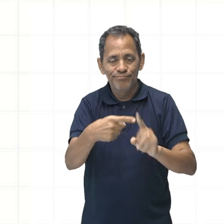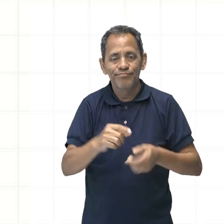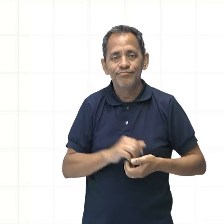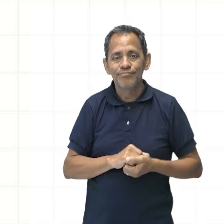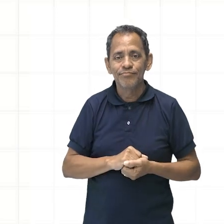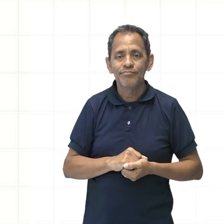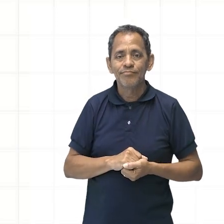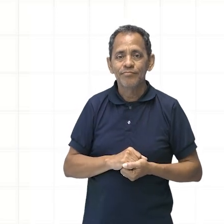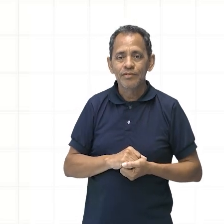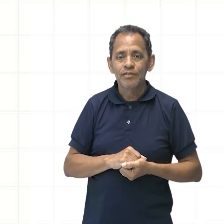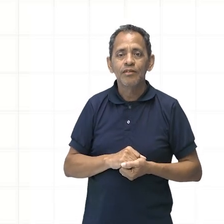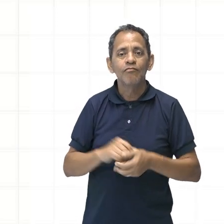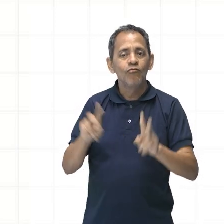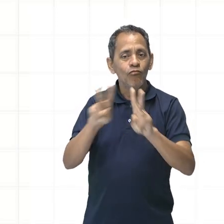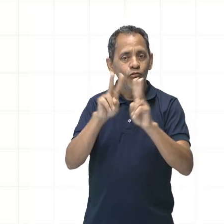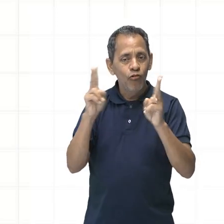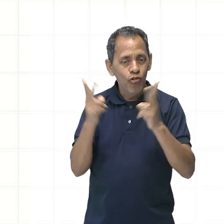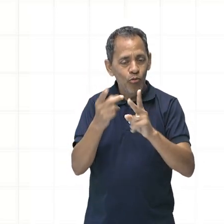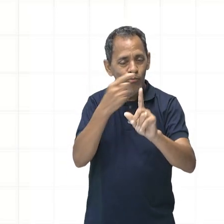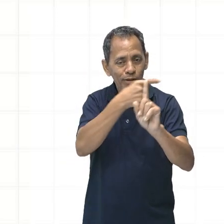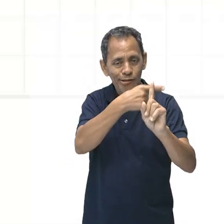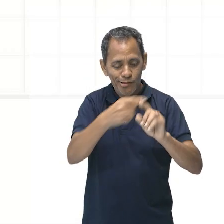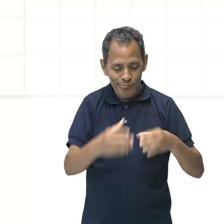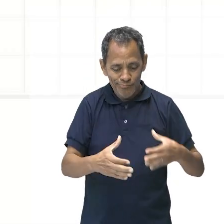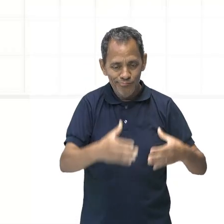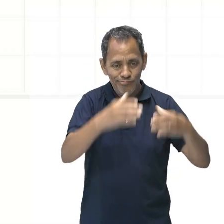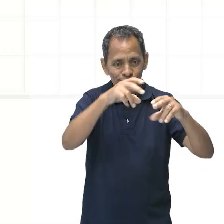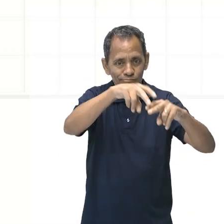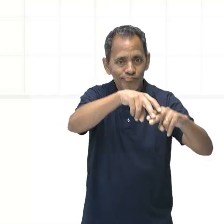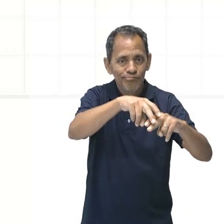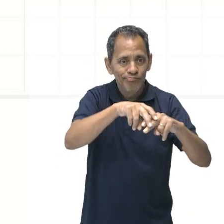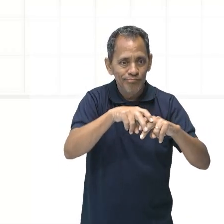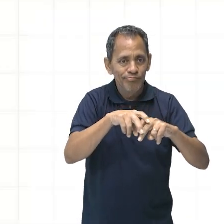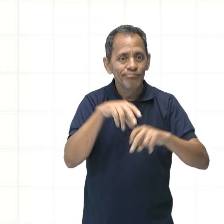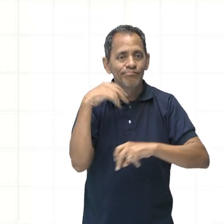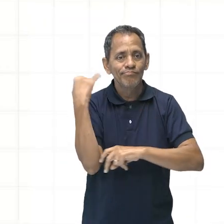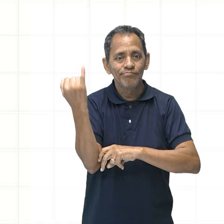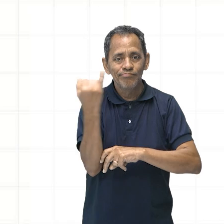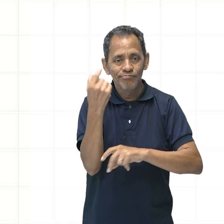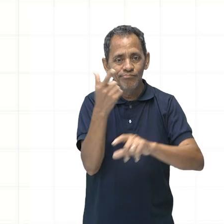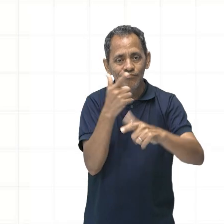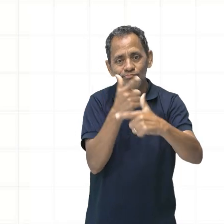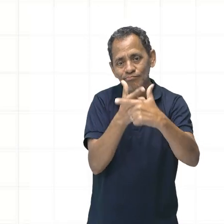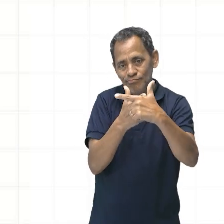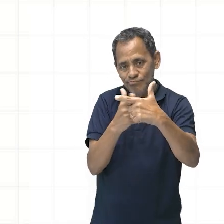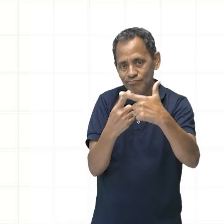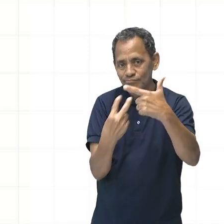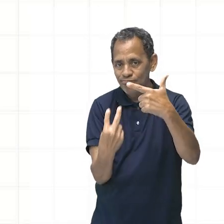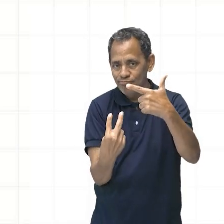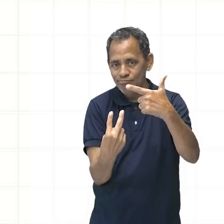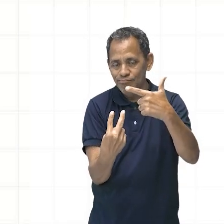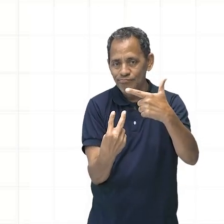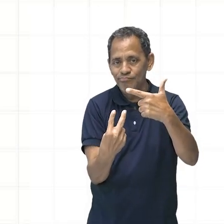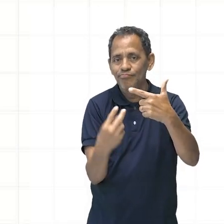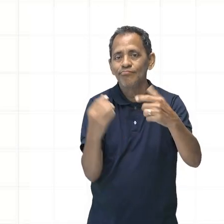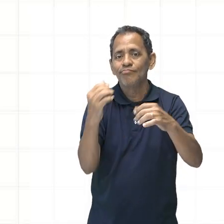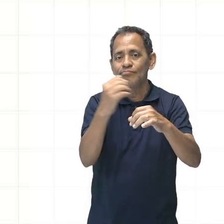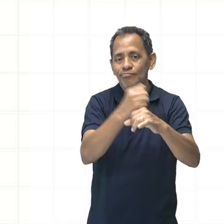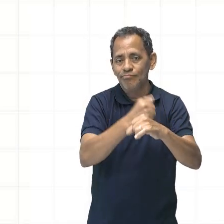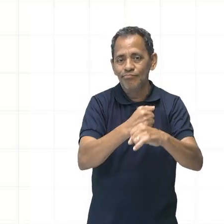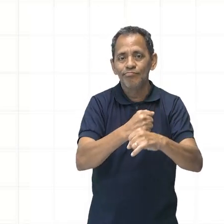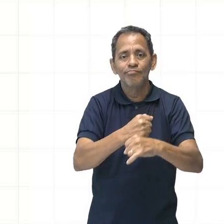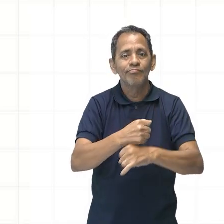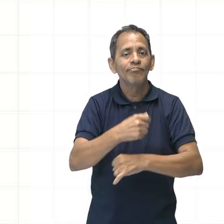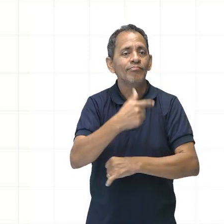a metade do volume do cilindro. Por isso que aqui é importante dividir por 2. Dividido por 2, nós vamos